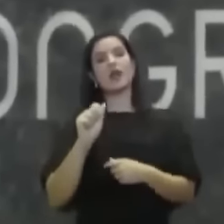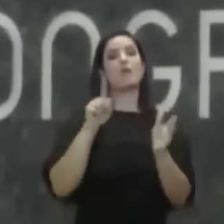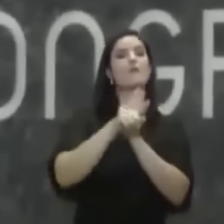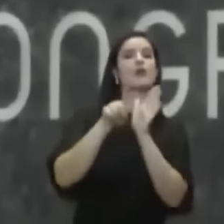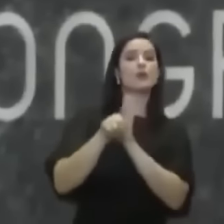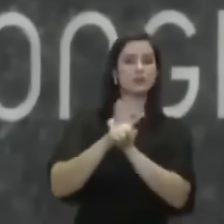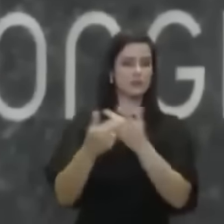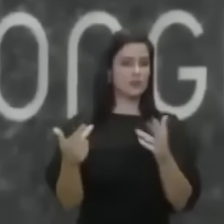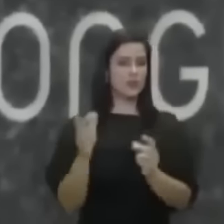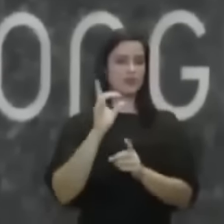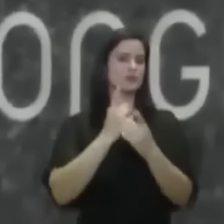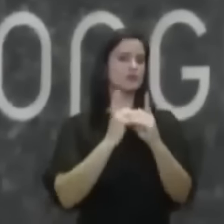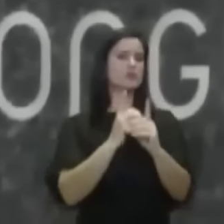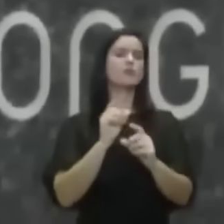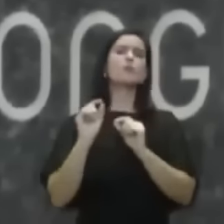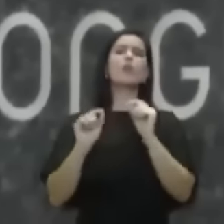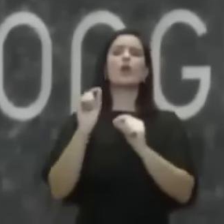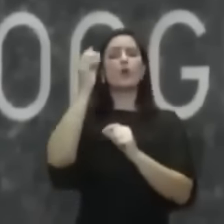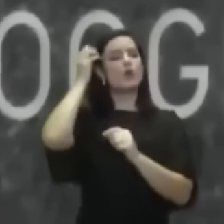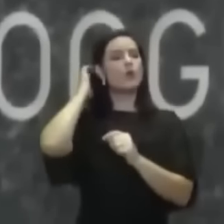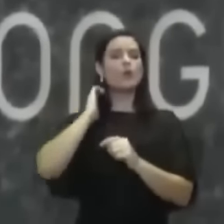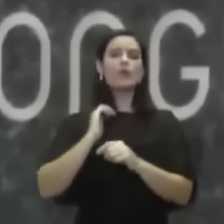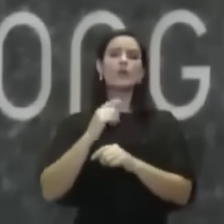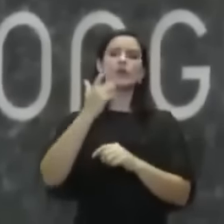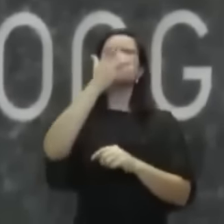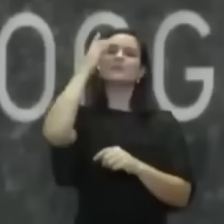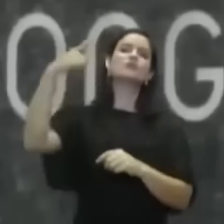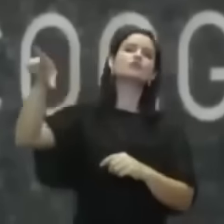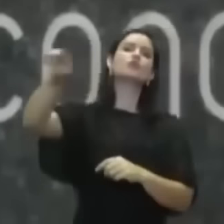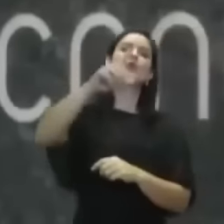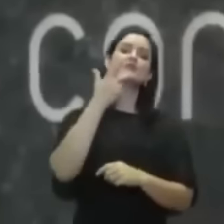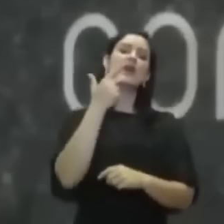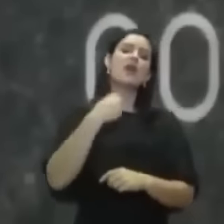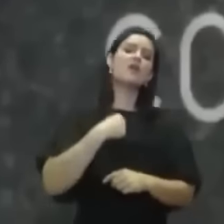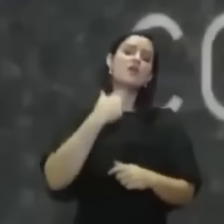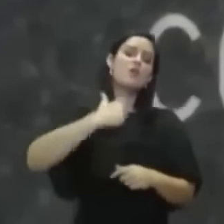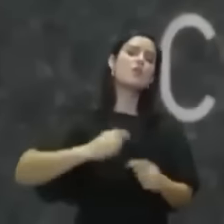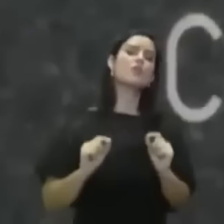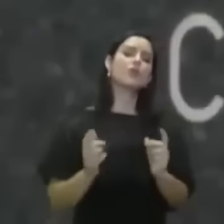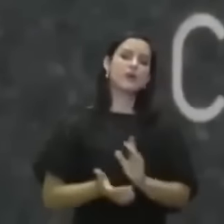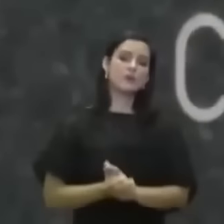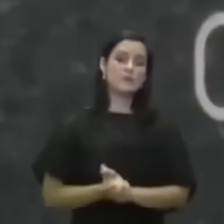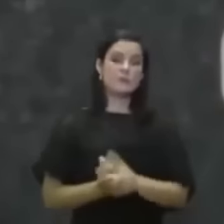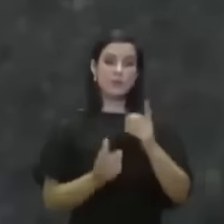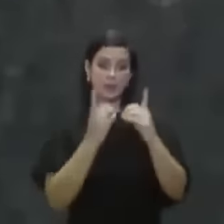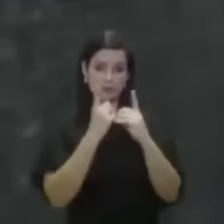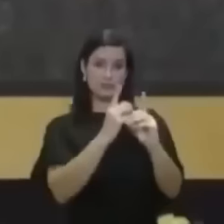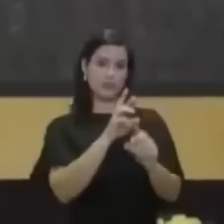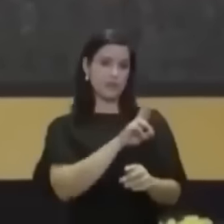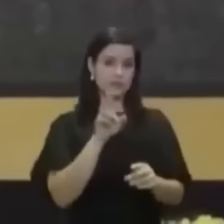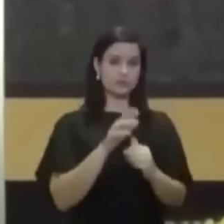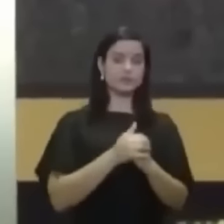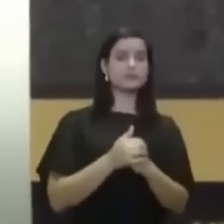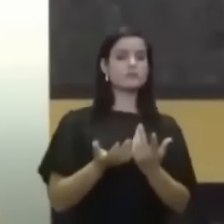assim: que diz os homens ser o filho do homem? Em outras palavras, o que é que o povo comenta a meu respeito? E os discípulos responderam: